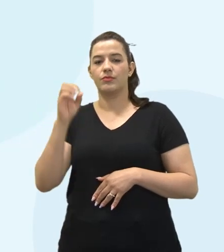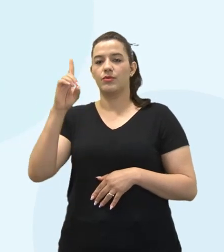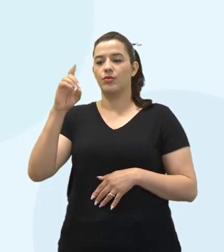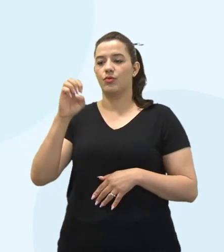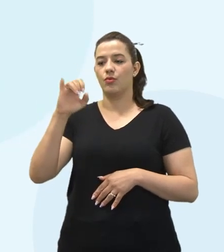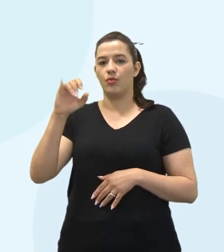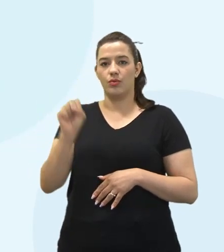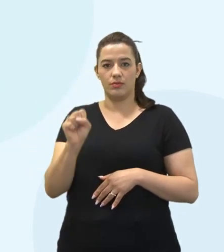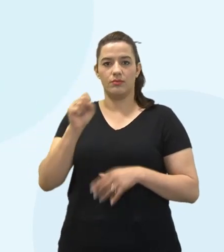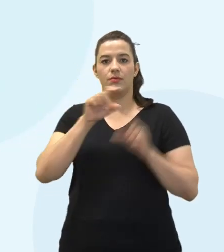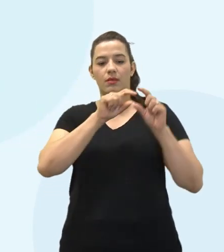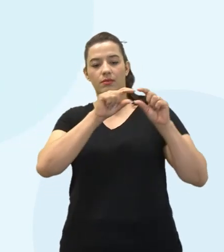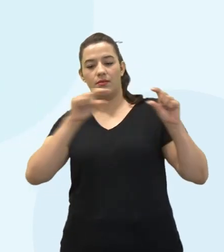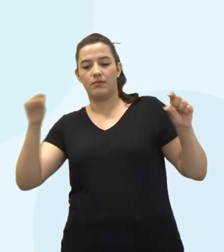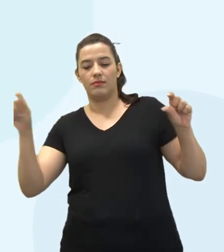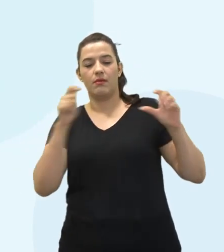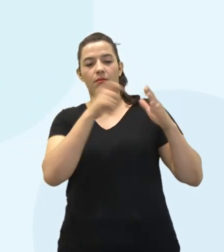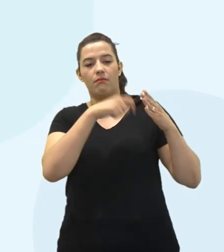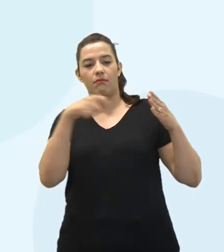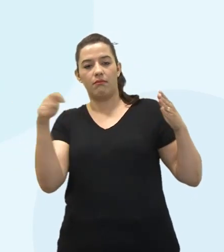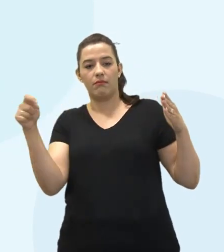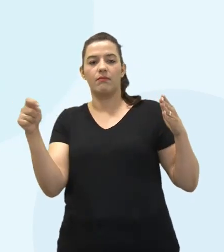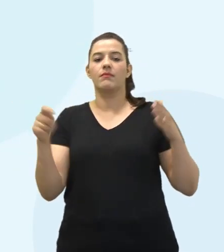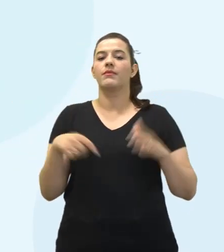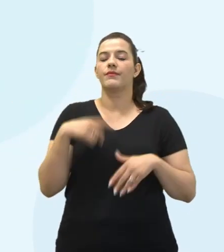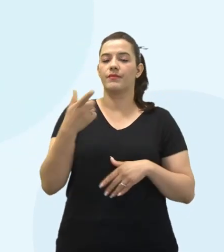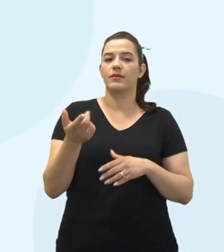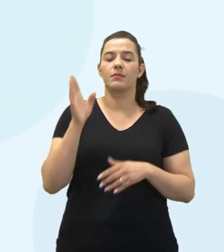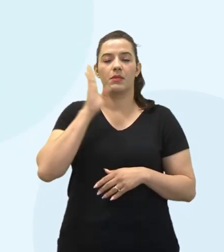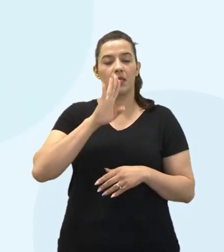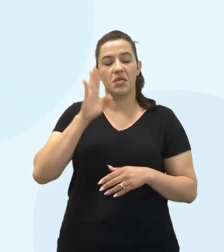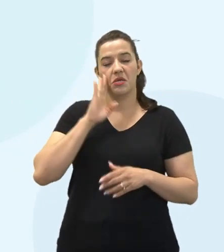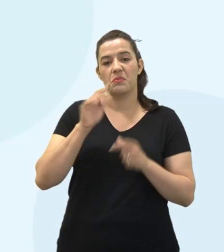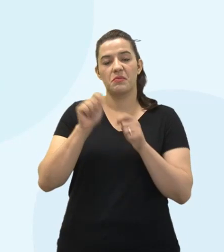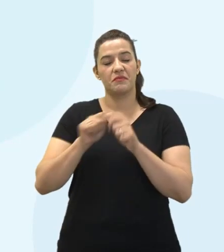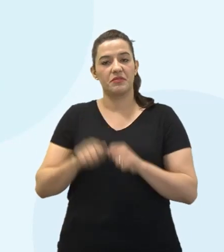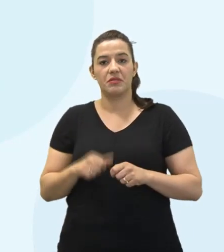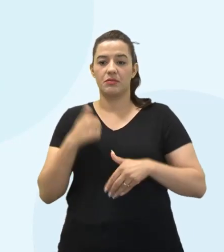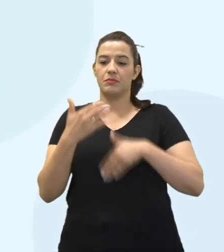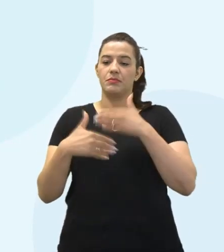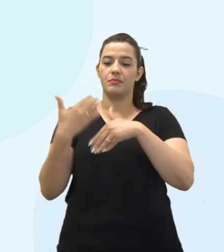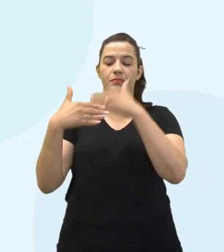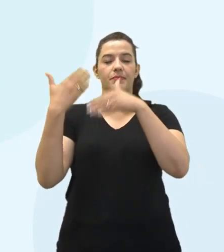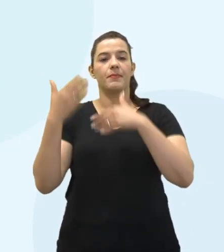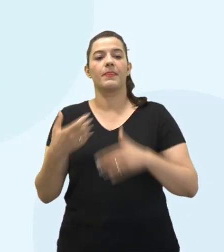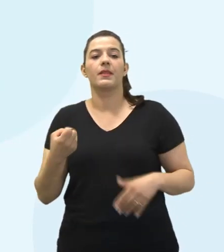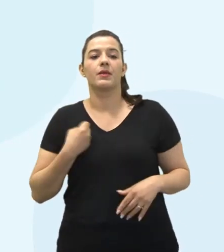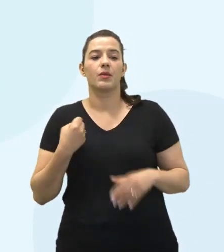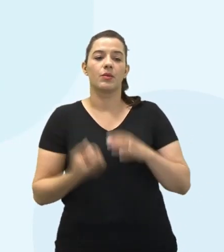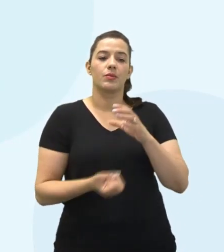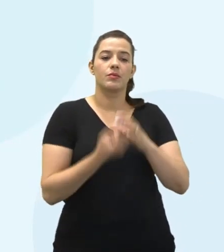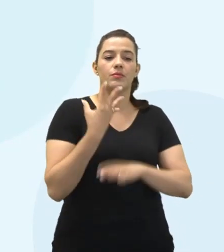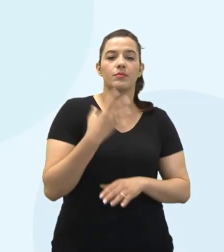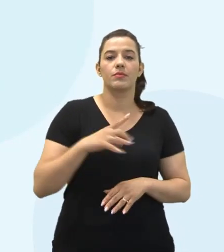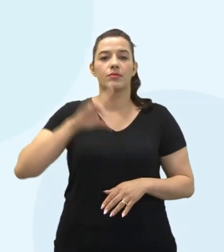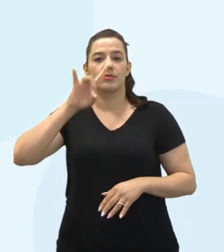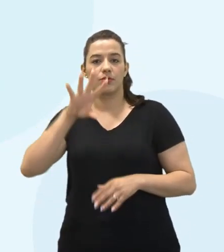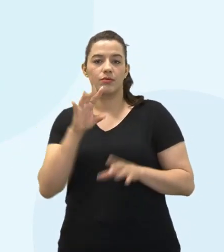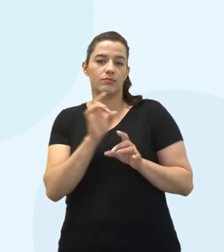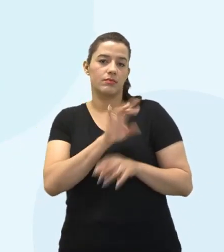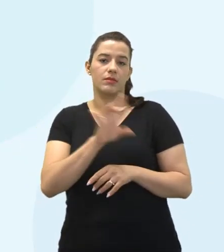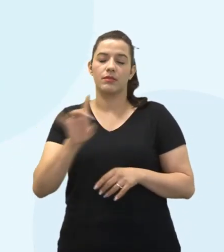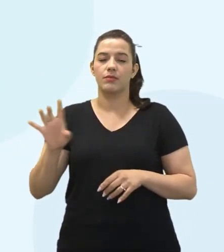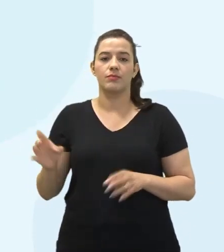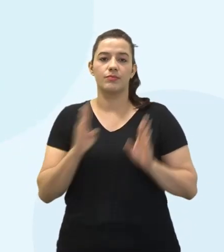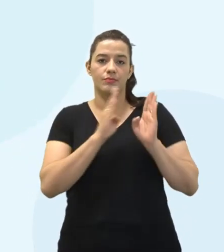ficaria mais dinâmico no momento de se desenvolver a atividade Ou seja você pode criar os números e colocar apenas aí nas